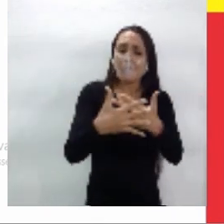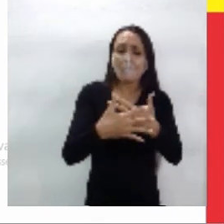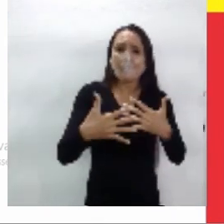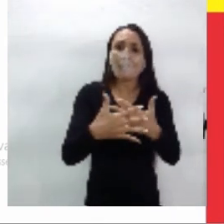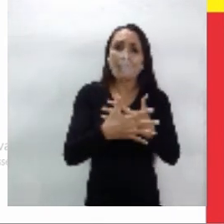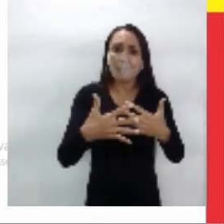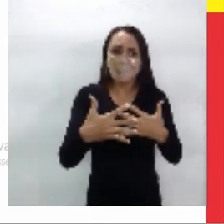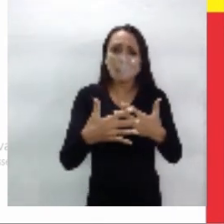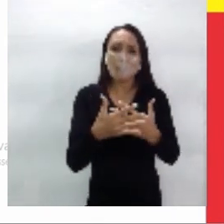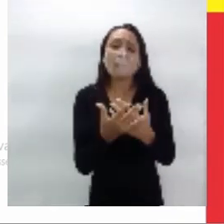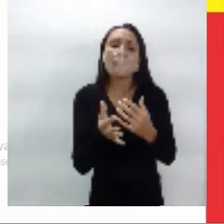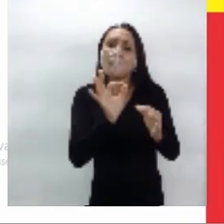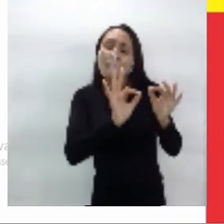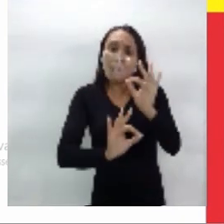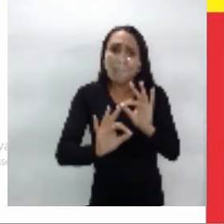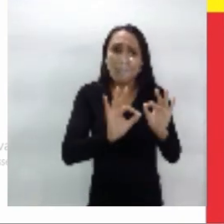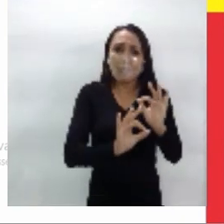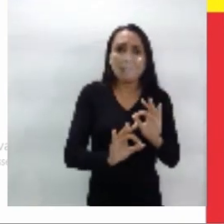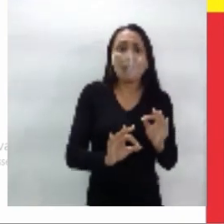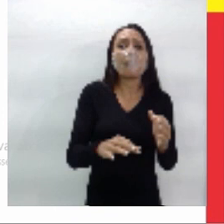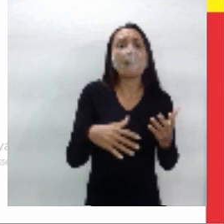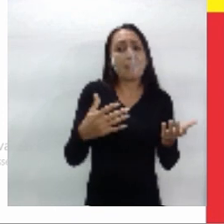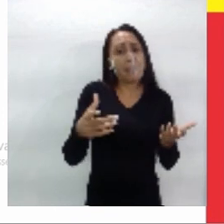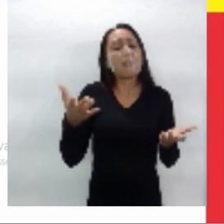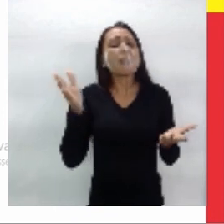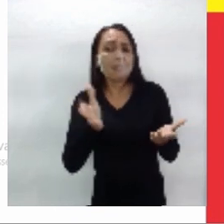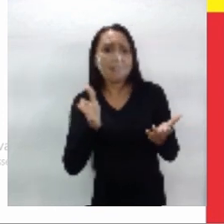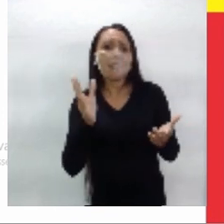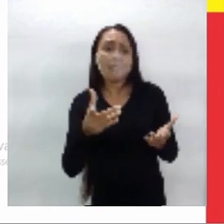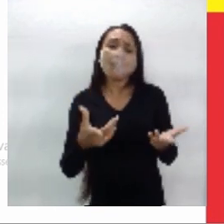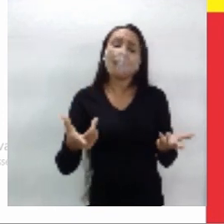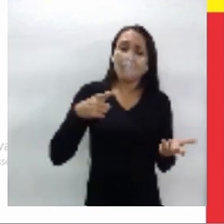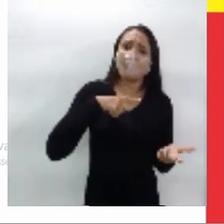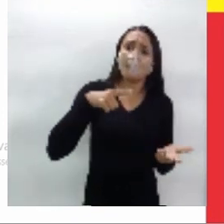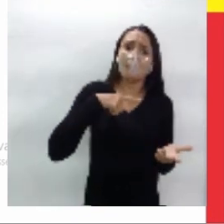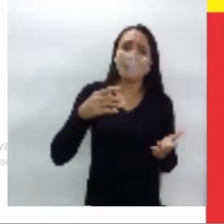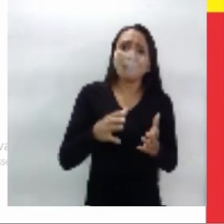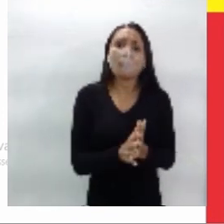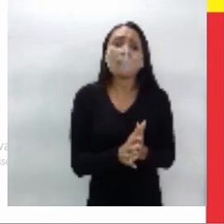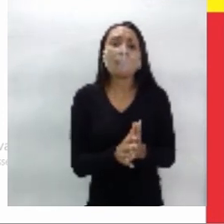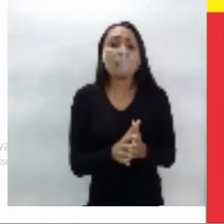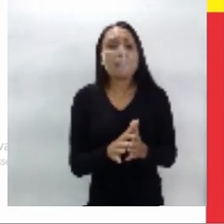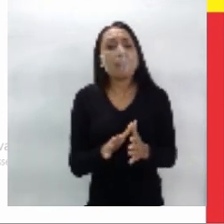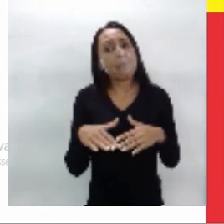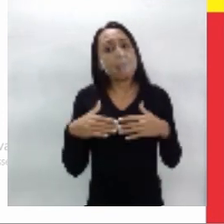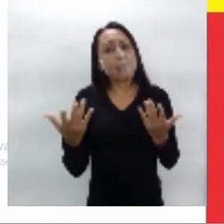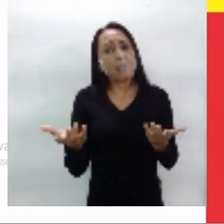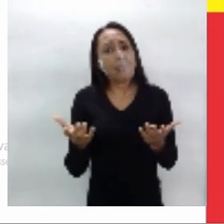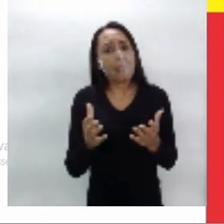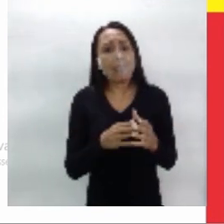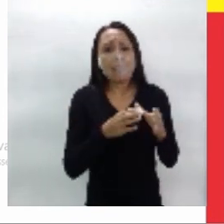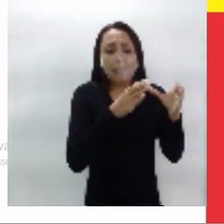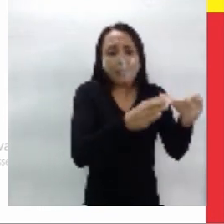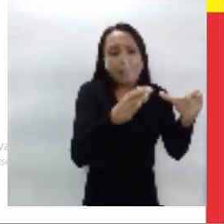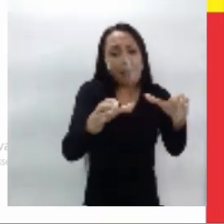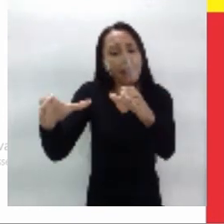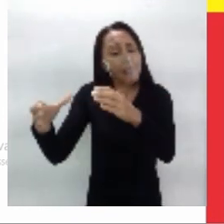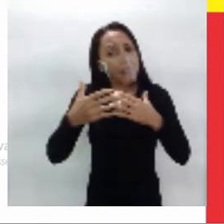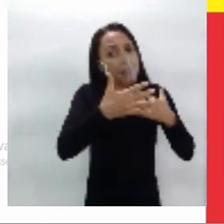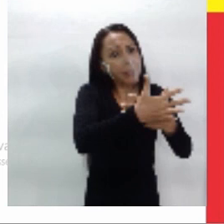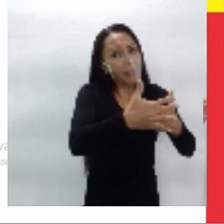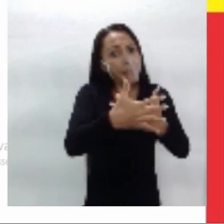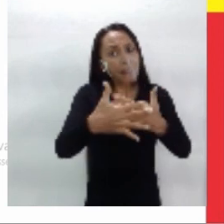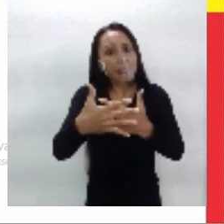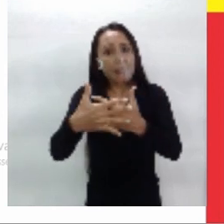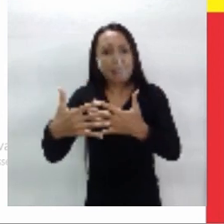foram delineadas, além de que já existem. Os burgos, cidade com muros, ou seja, são aquelas